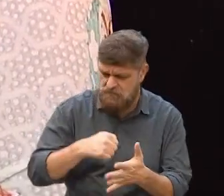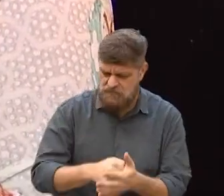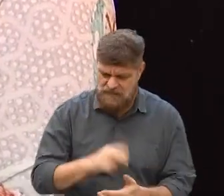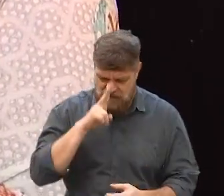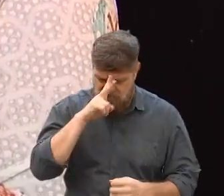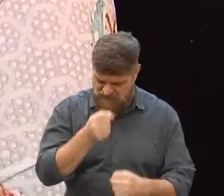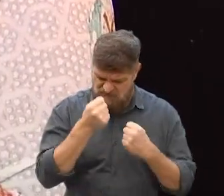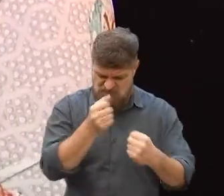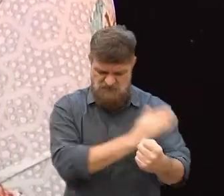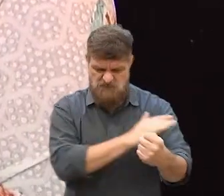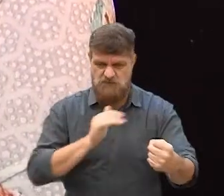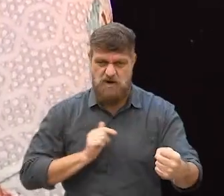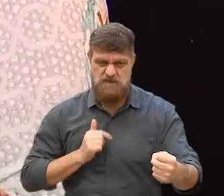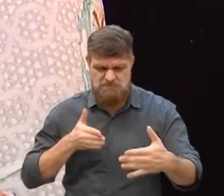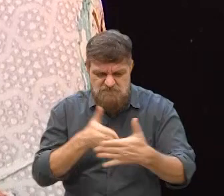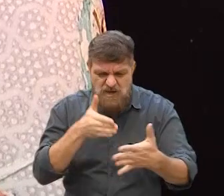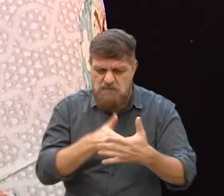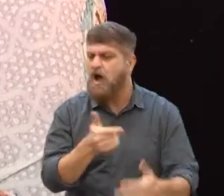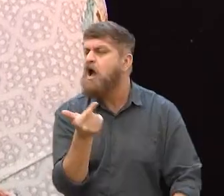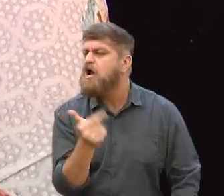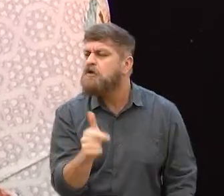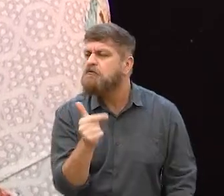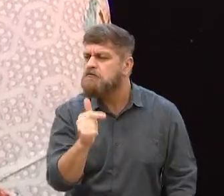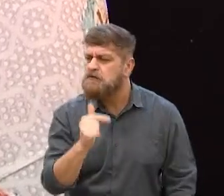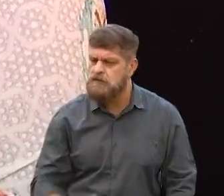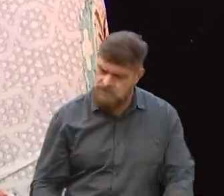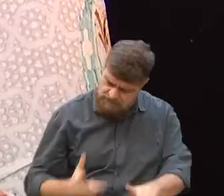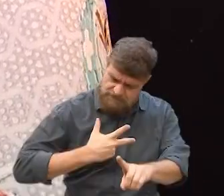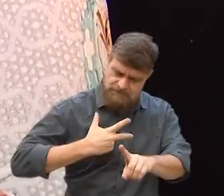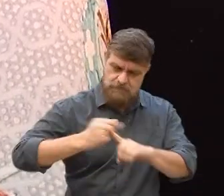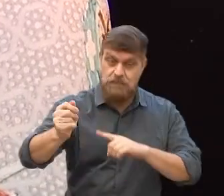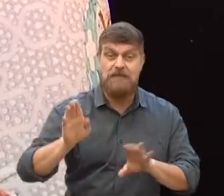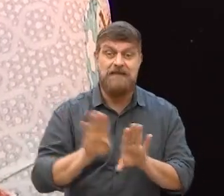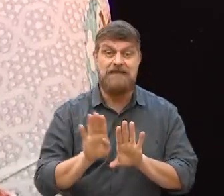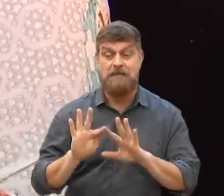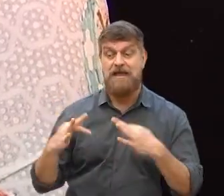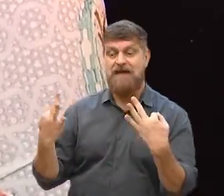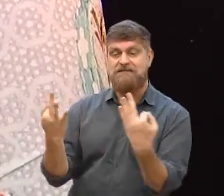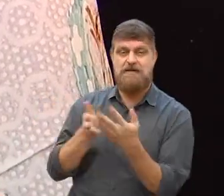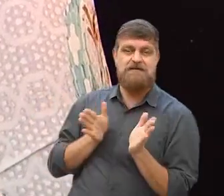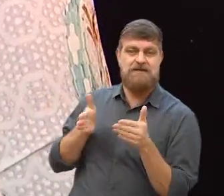muito dedicada, eu não consegui parar. E aí acabei abrindo uma portinha de